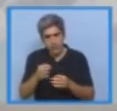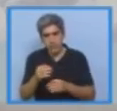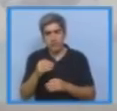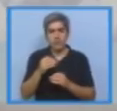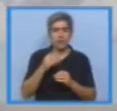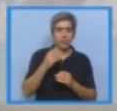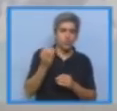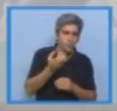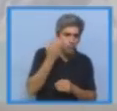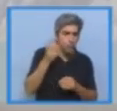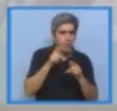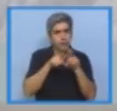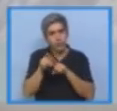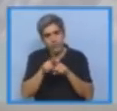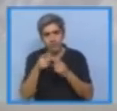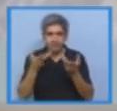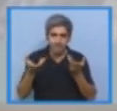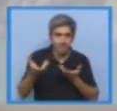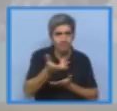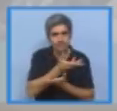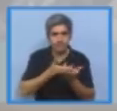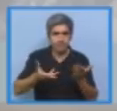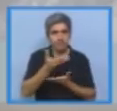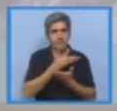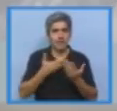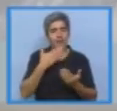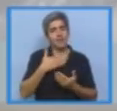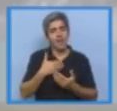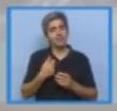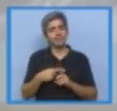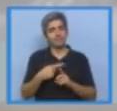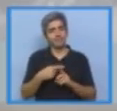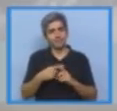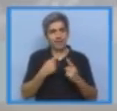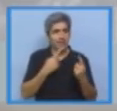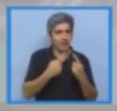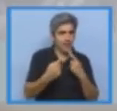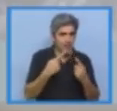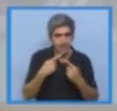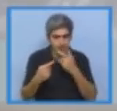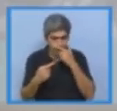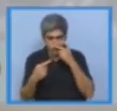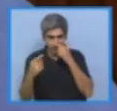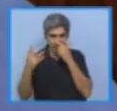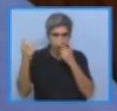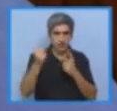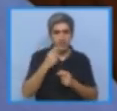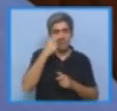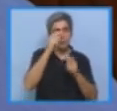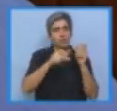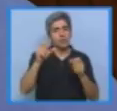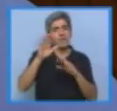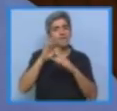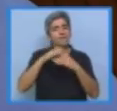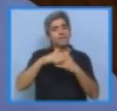da política tem-nos permitido ter contributos que nos ajudam a este diálogo e a trazer pessoas de fora até do mundo